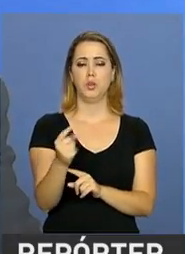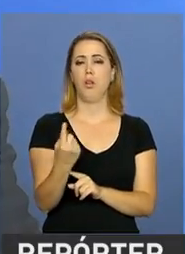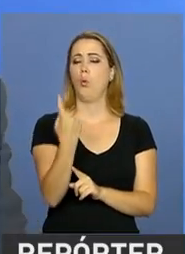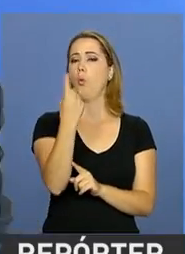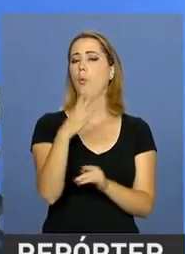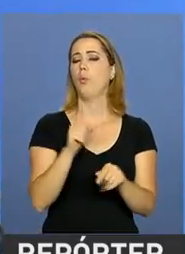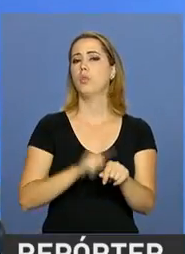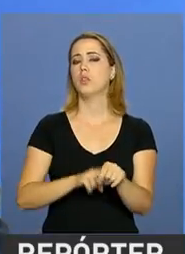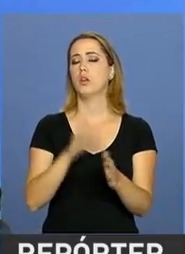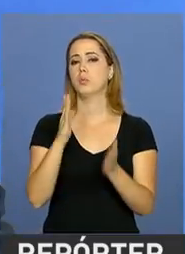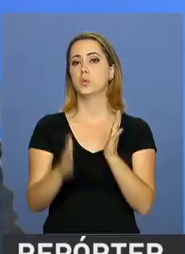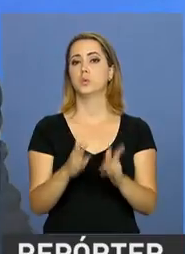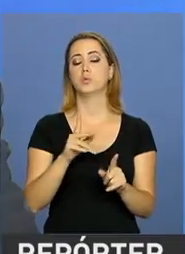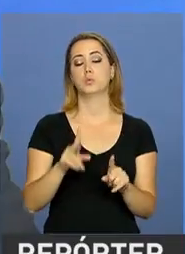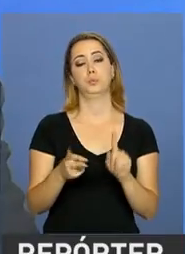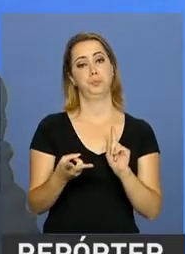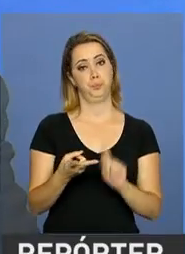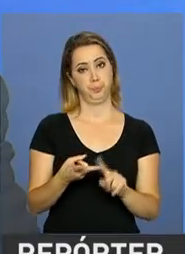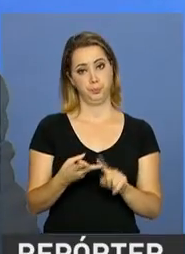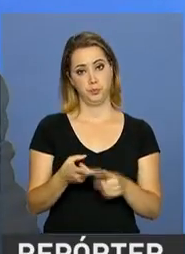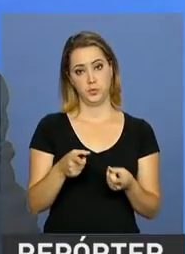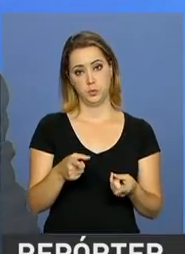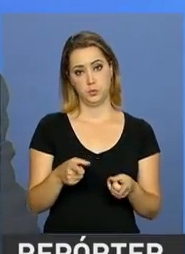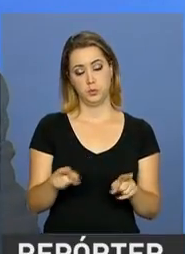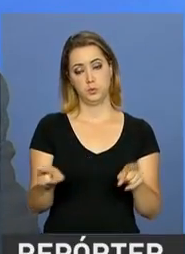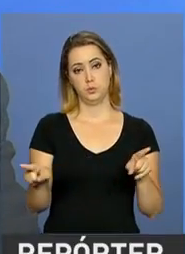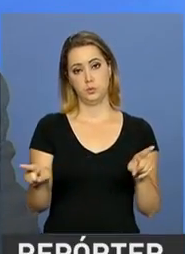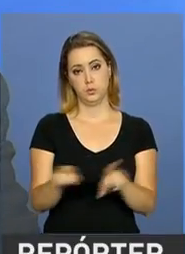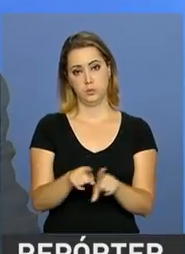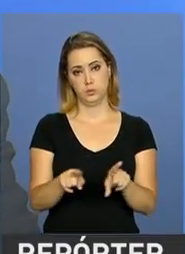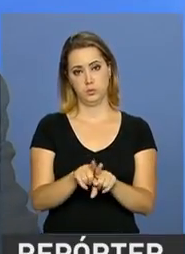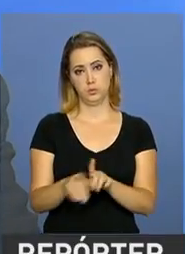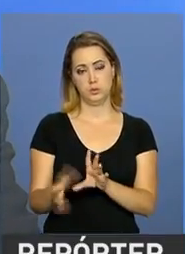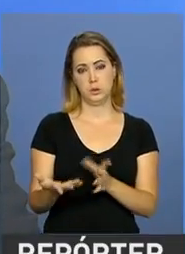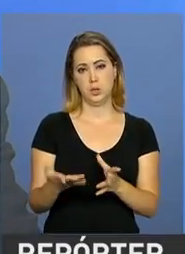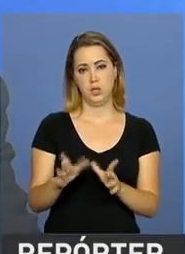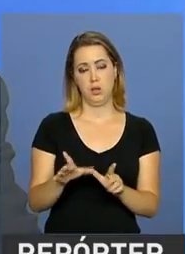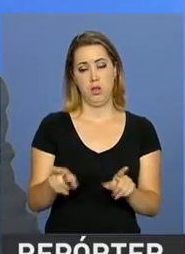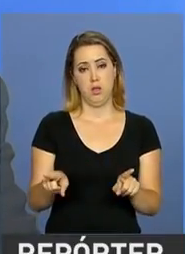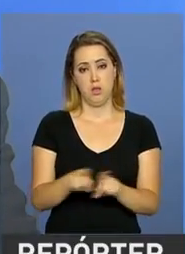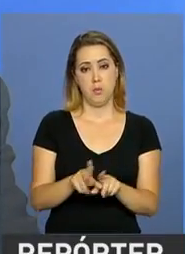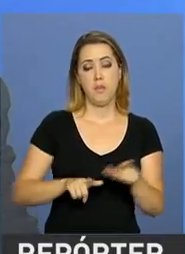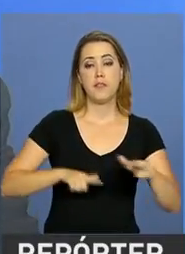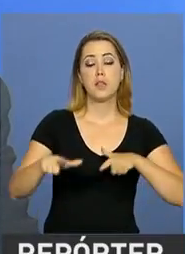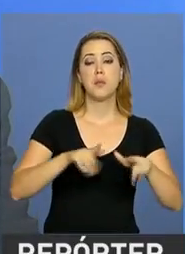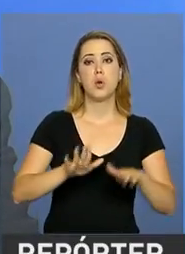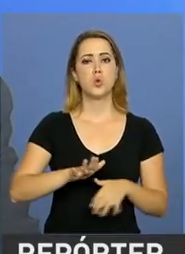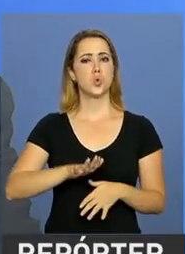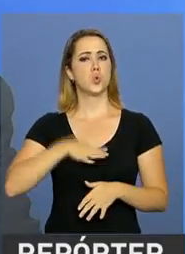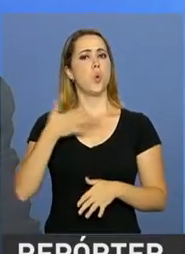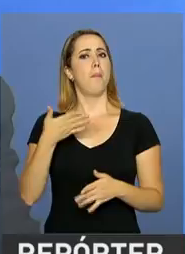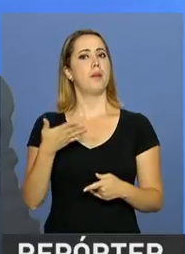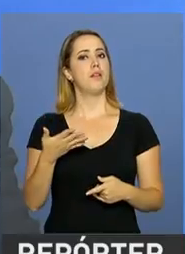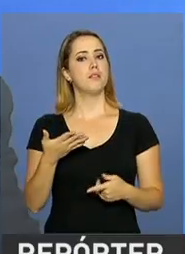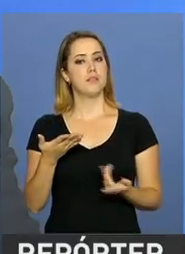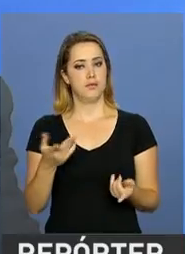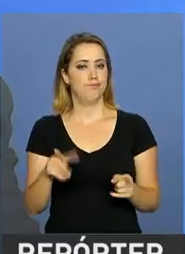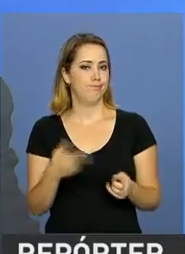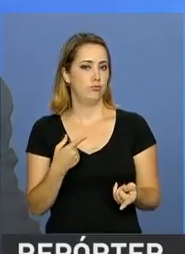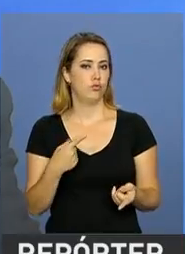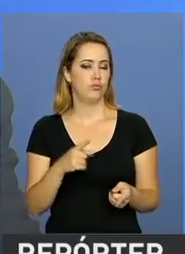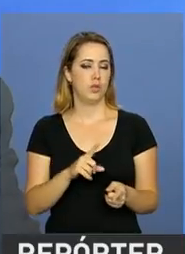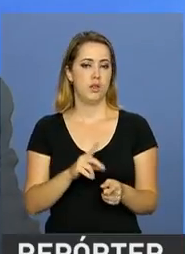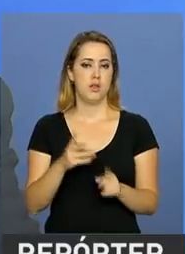só segundo lugar ela vai atuar de forma imprevisível ou seja vai explorar o elemento surpresa